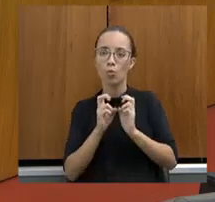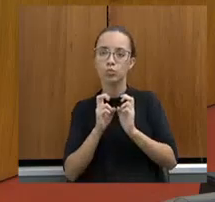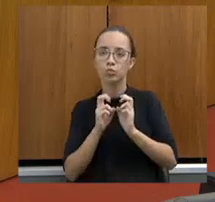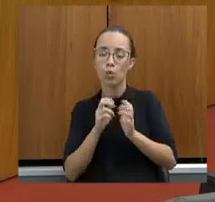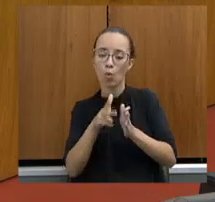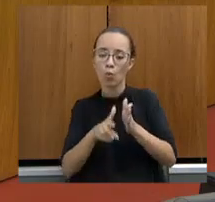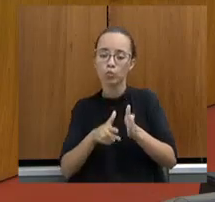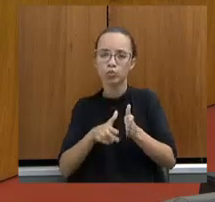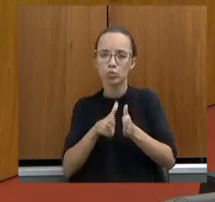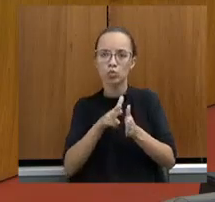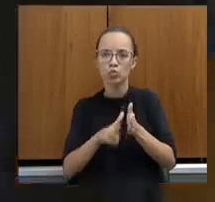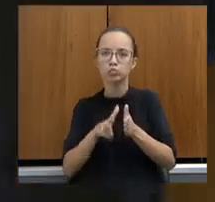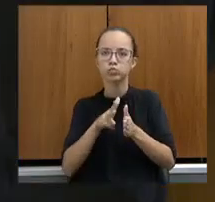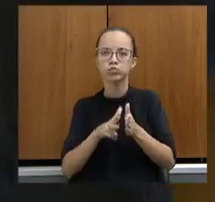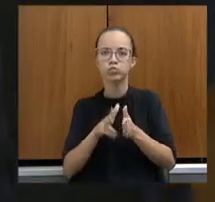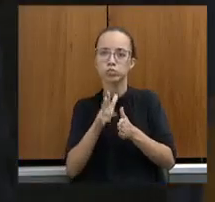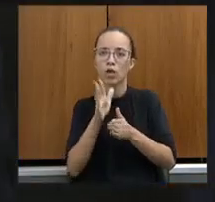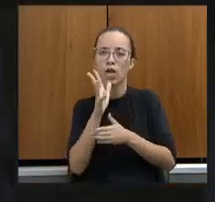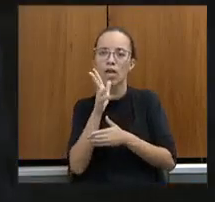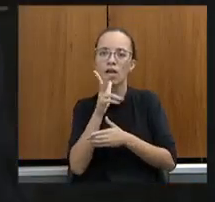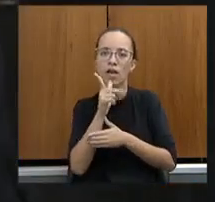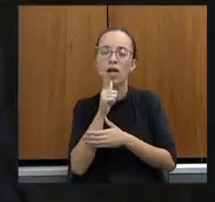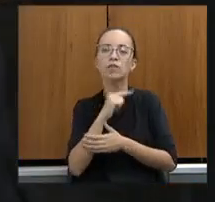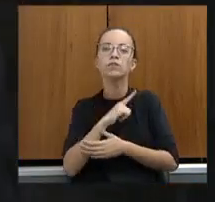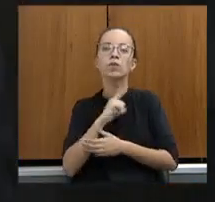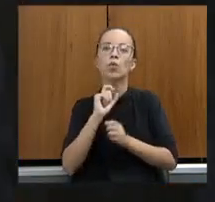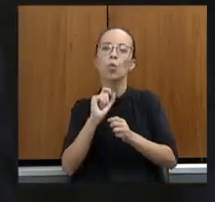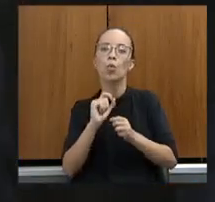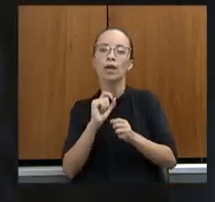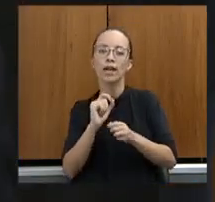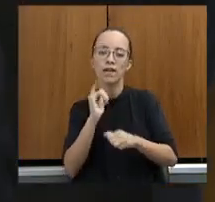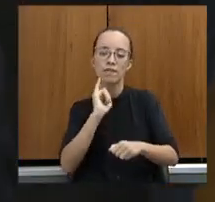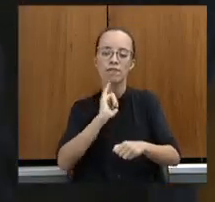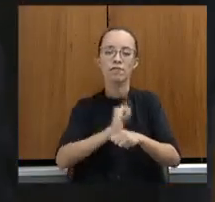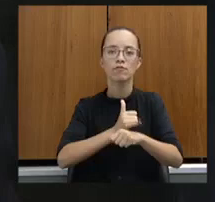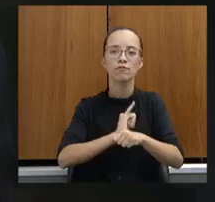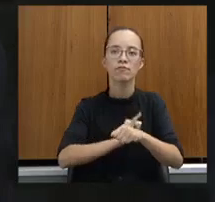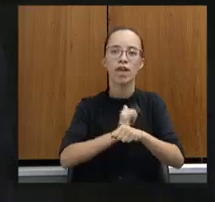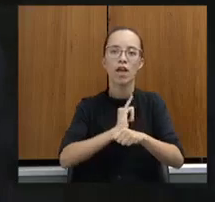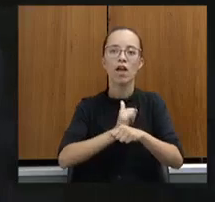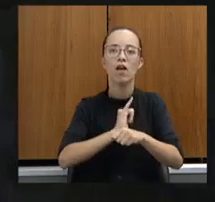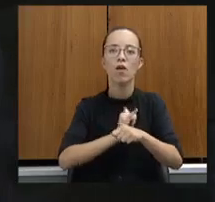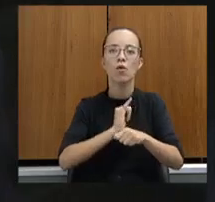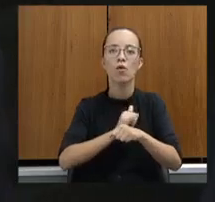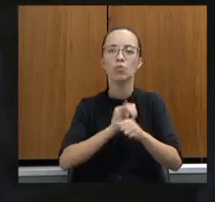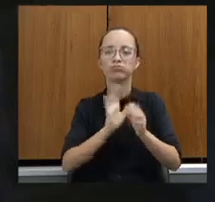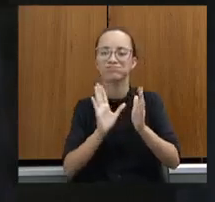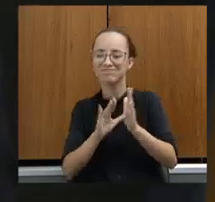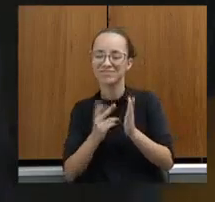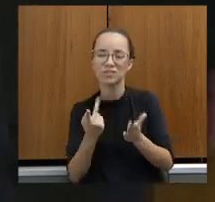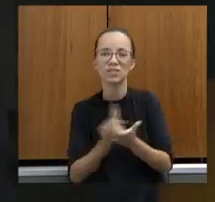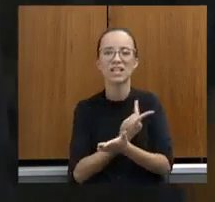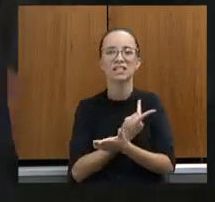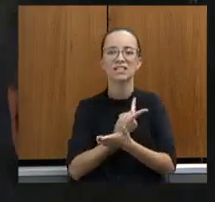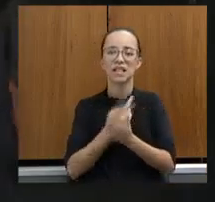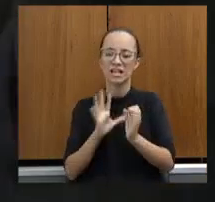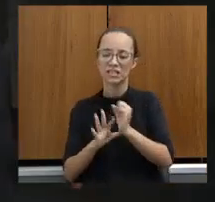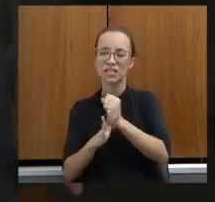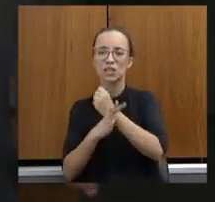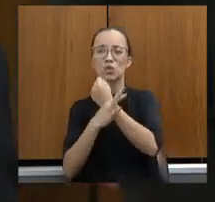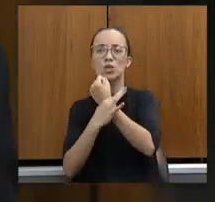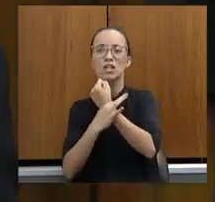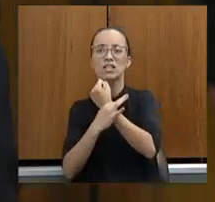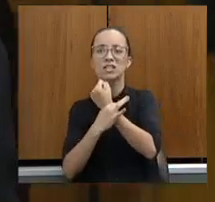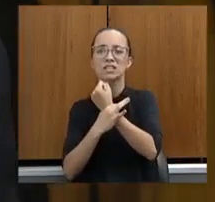nós temos uma situação de roubo de Ferro gusa a segurança de Minas Gerais está sofrendo com